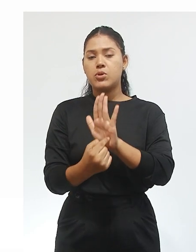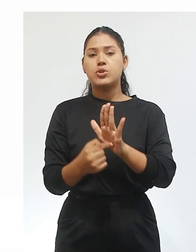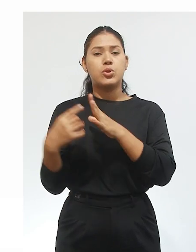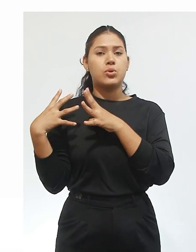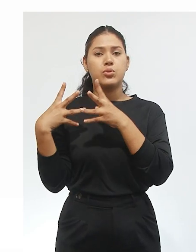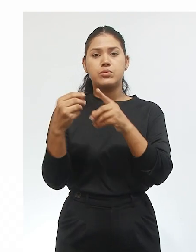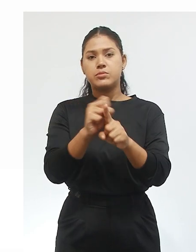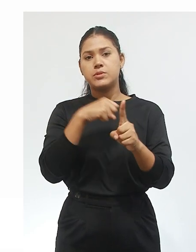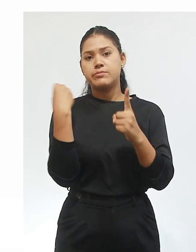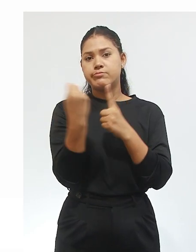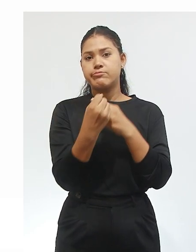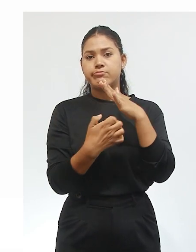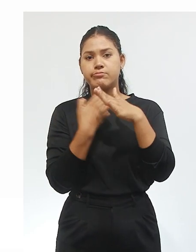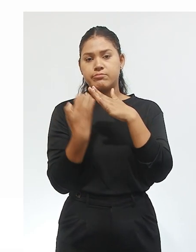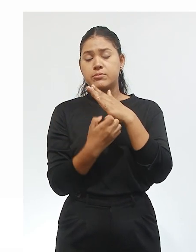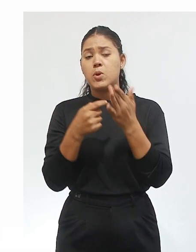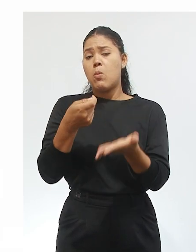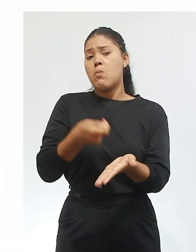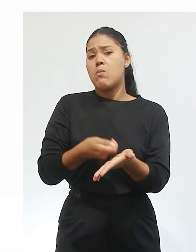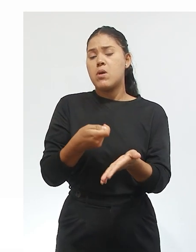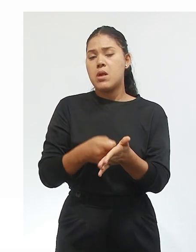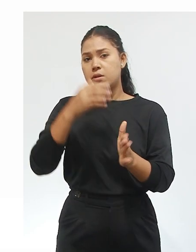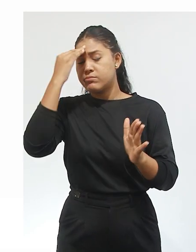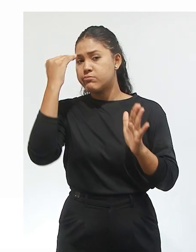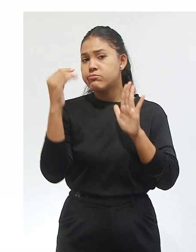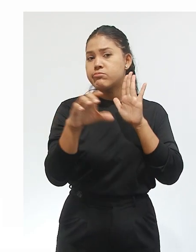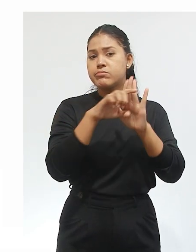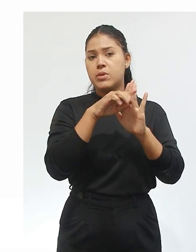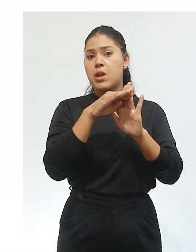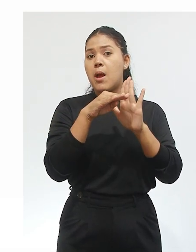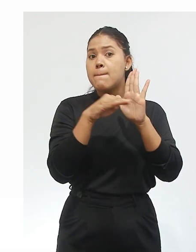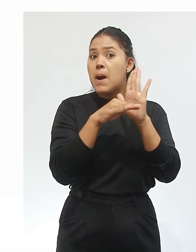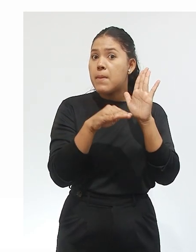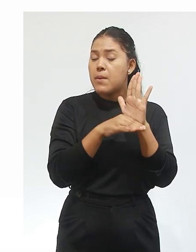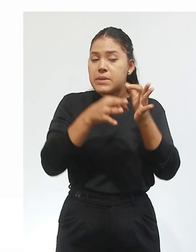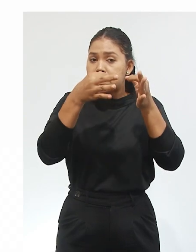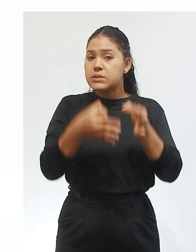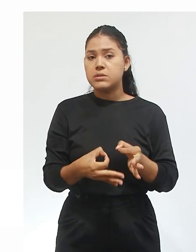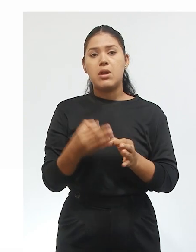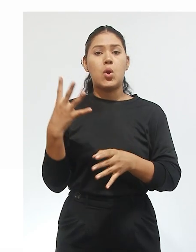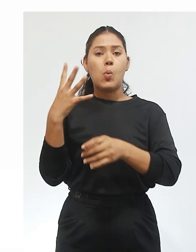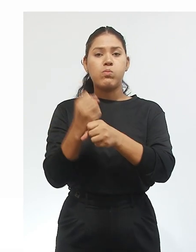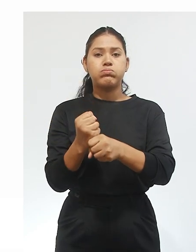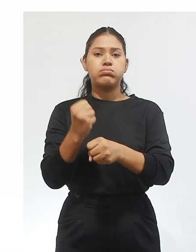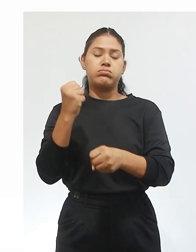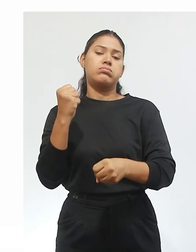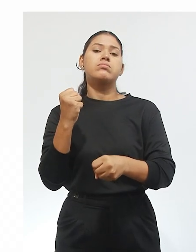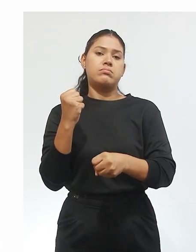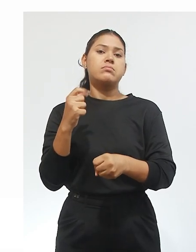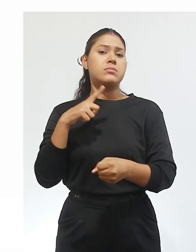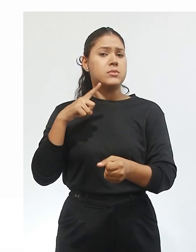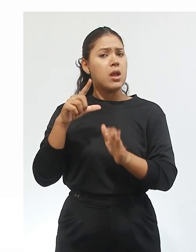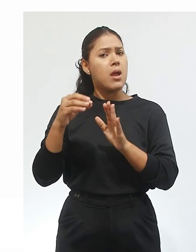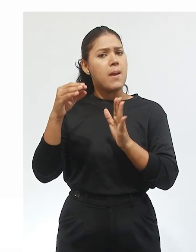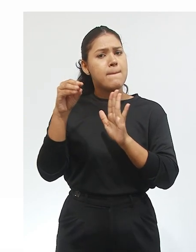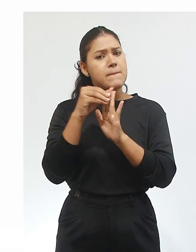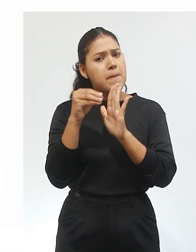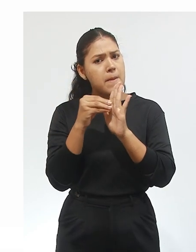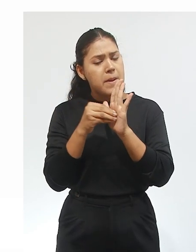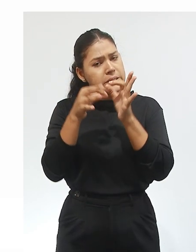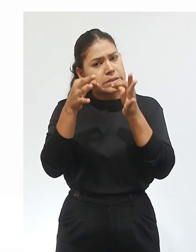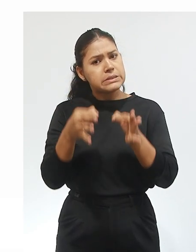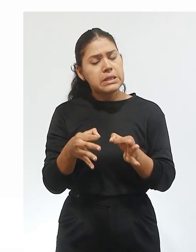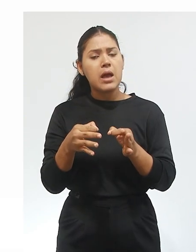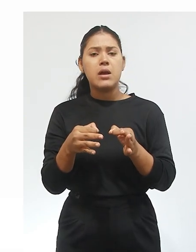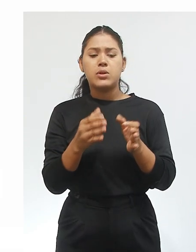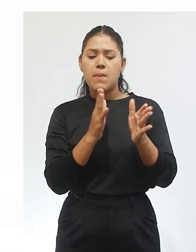empresária deve ser obrigada, tá, a seguir um sistema de contabilidade, ou seja, tem que fazer essas